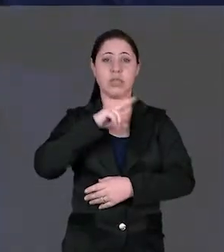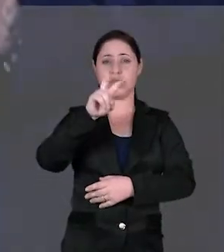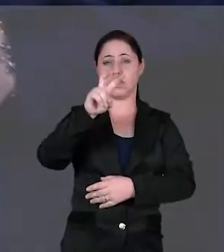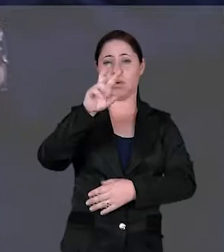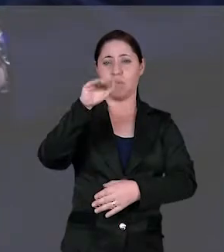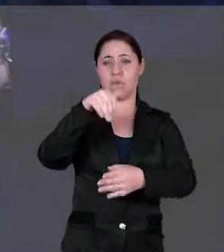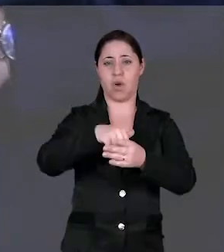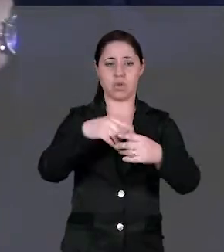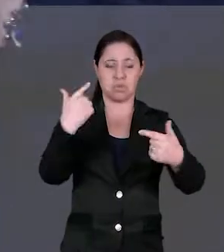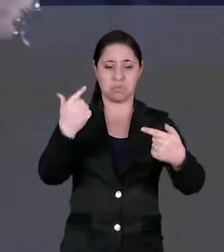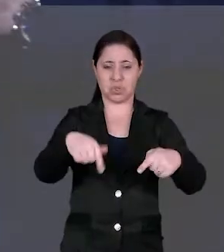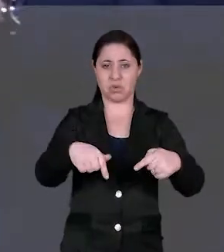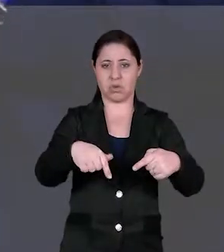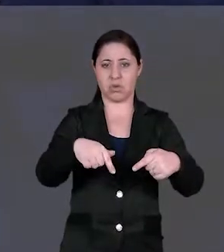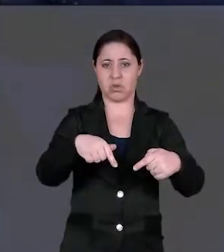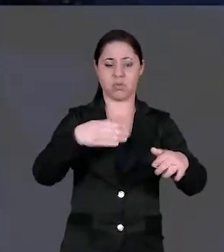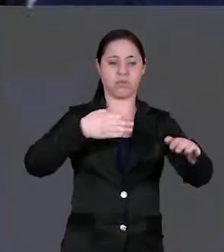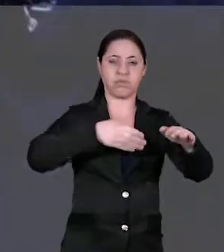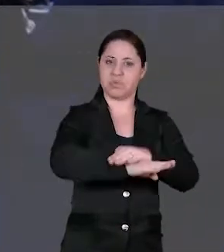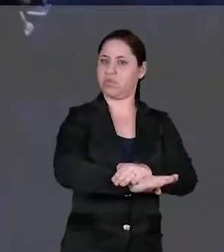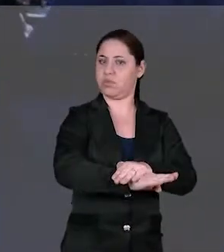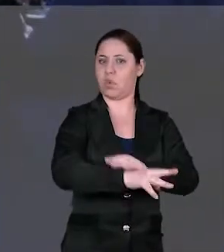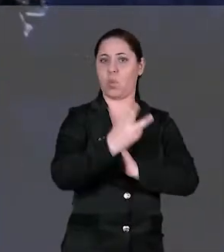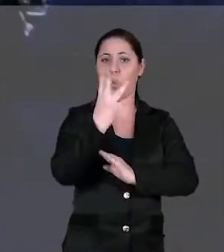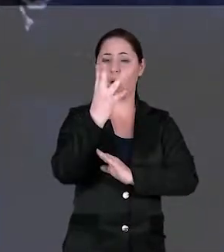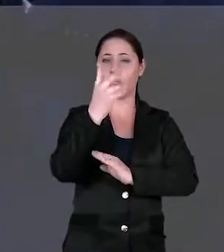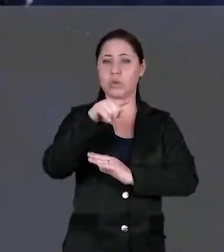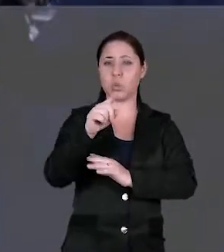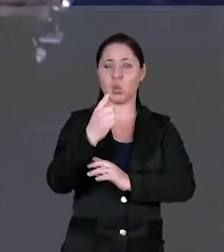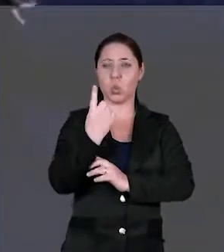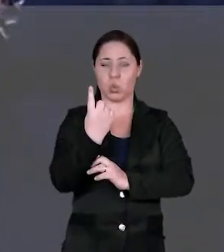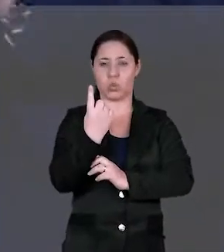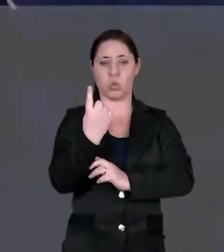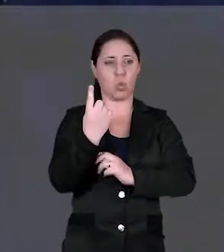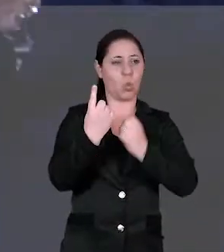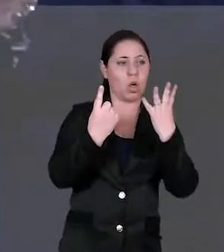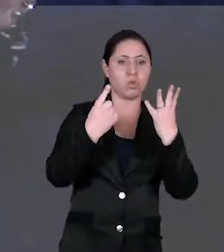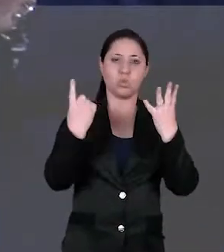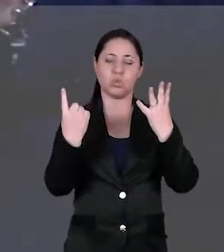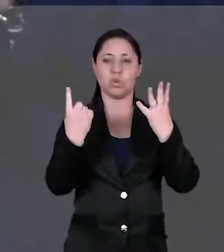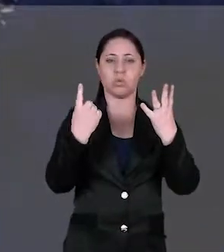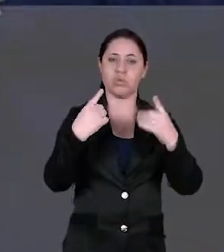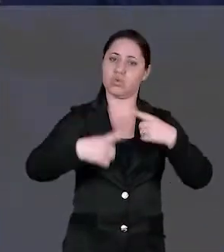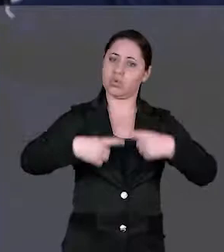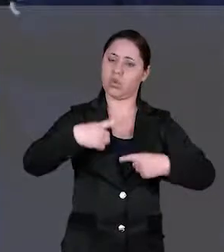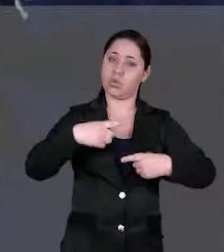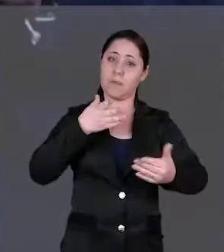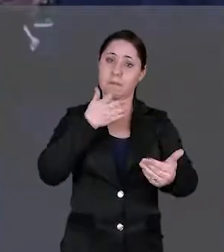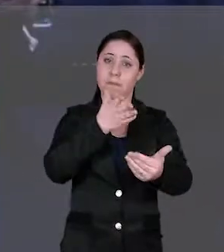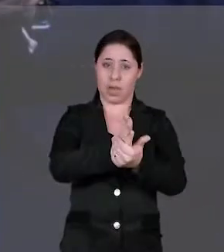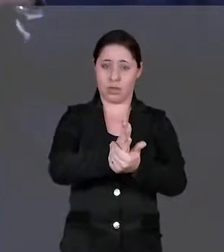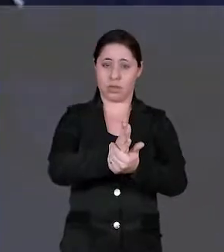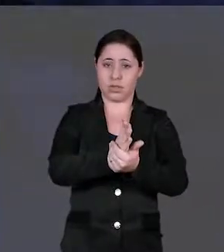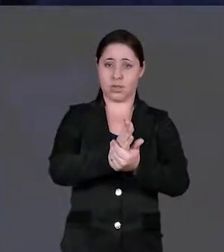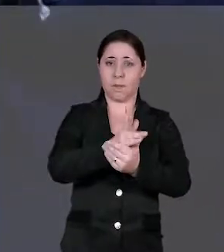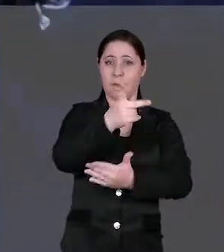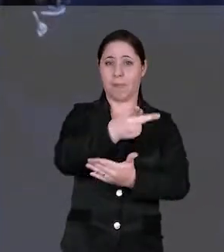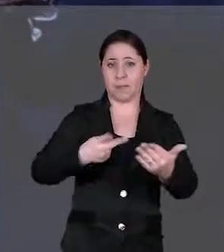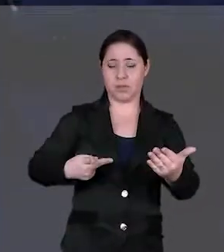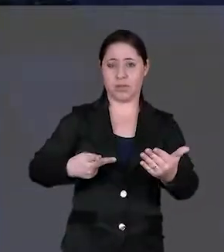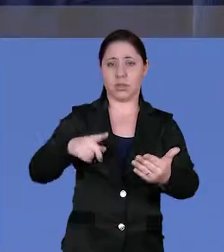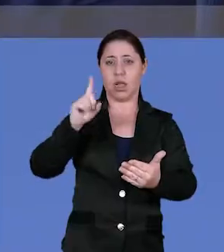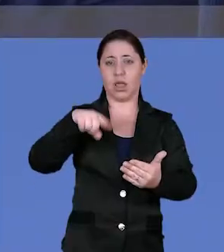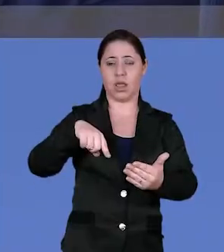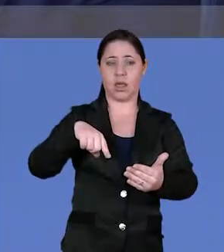não vai para o plenário e se ele recebe 5 votos contrário à sua tramitação, ele é arquivado. 4-1 ele já vai para o plenário. E aí tem uma